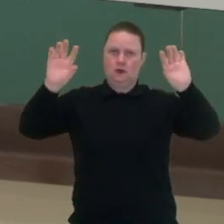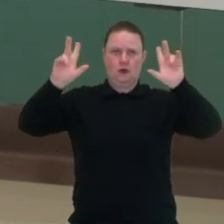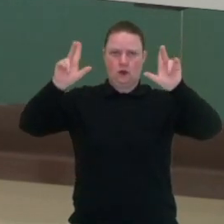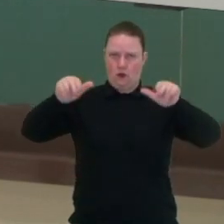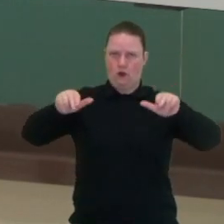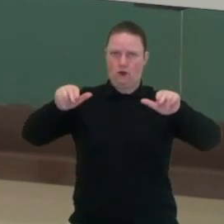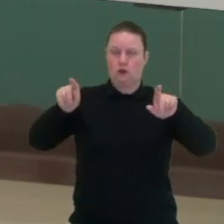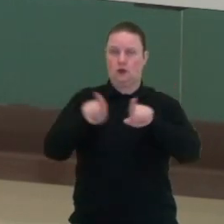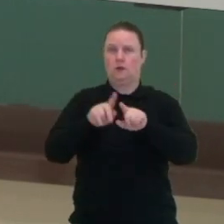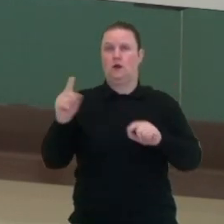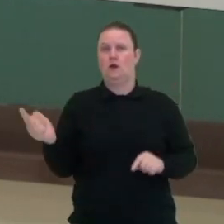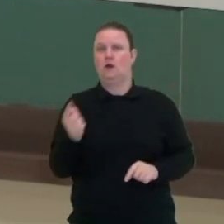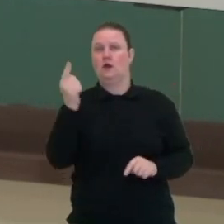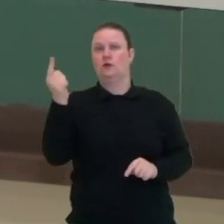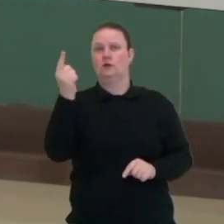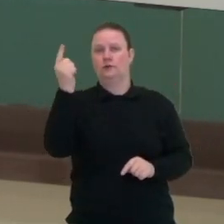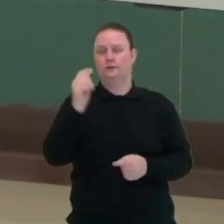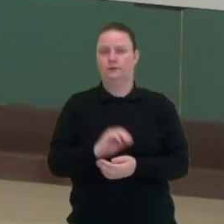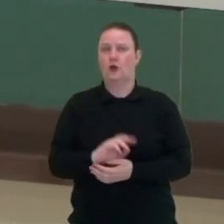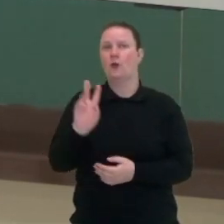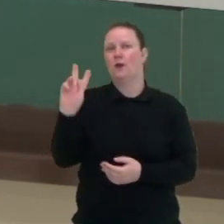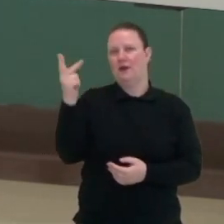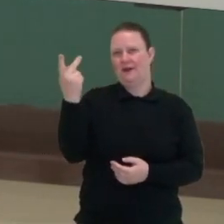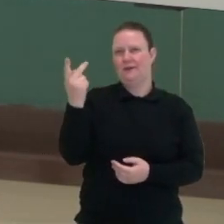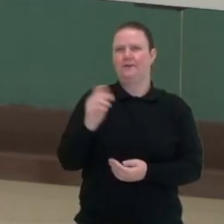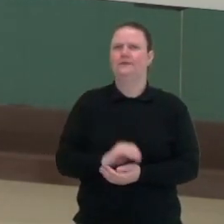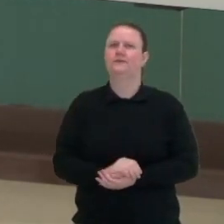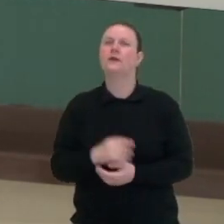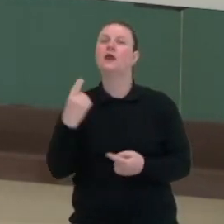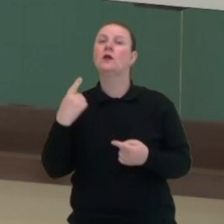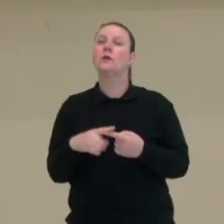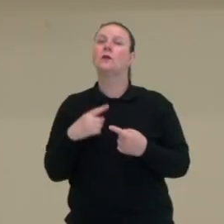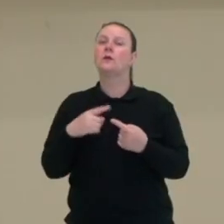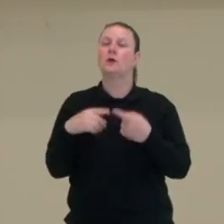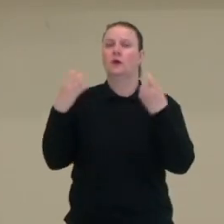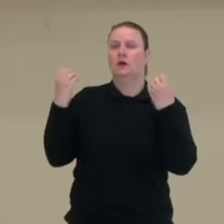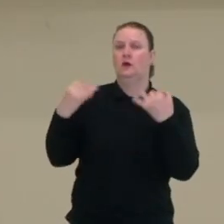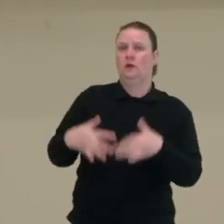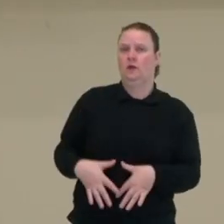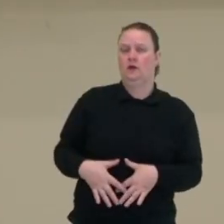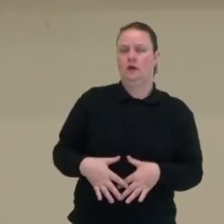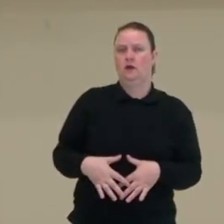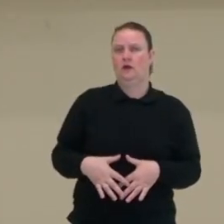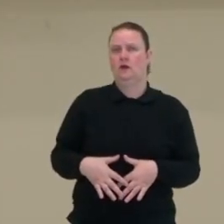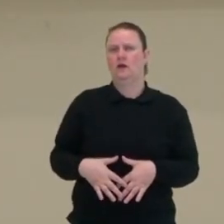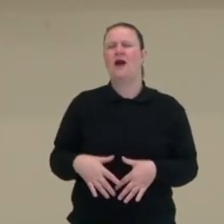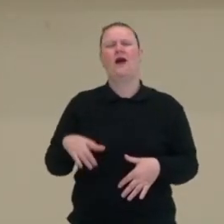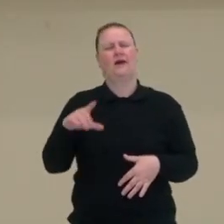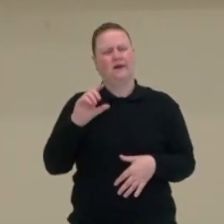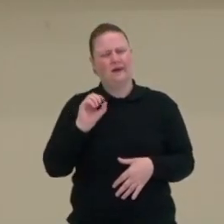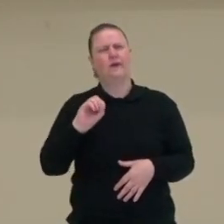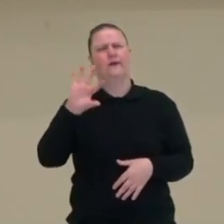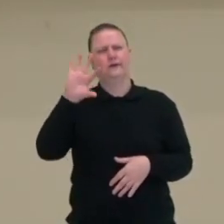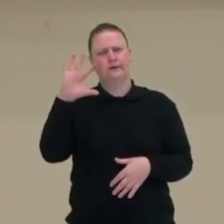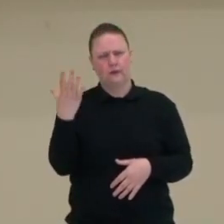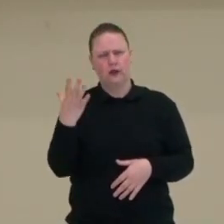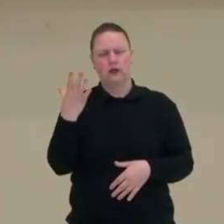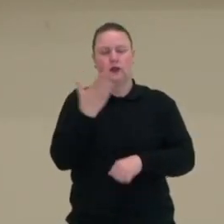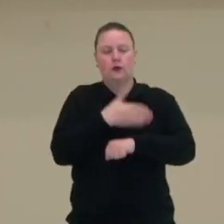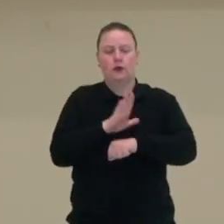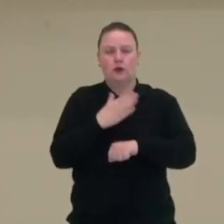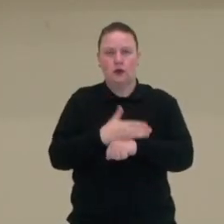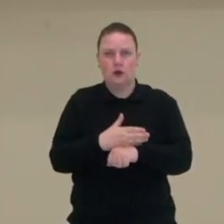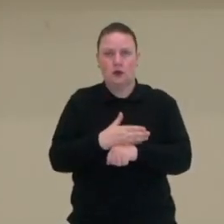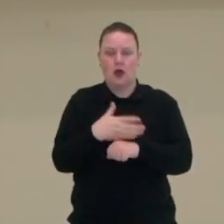tá? Por que eu falo isso para vocês? Porque muitas vezes o exercício, ele não vai falar assim, ó, a base